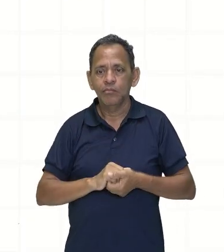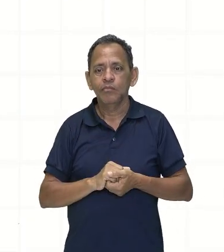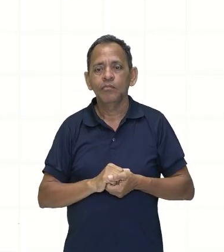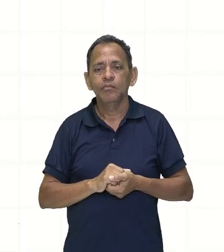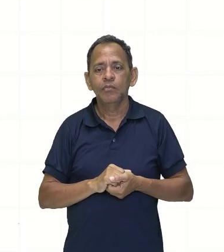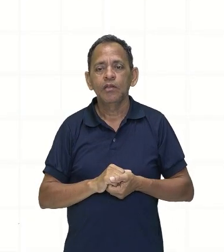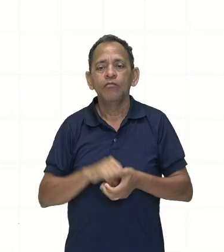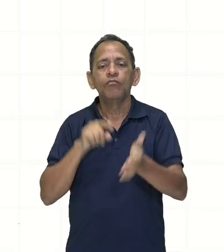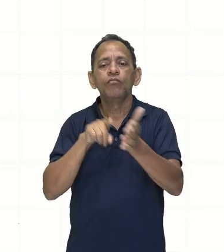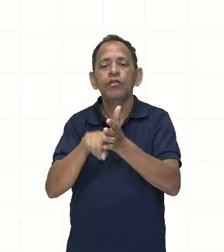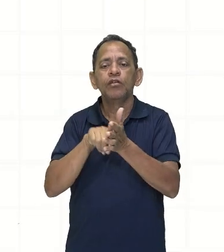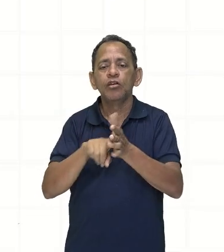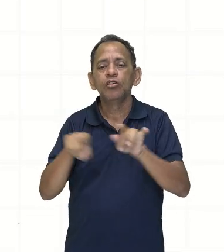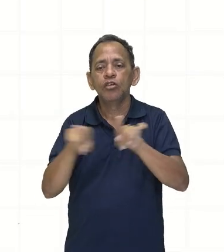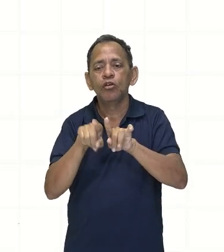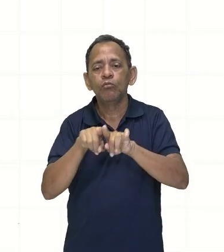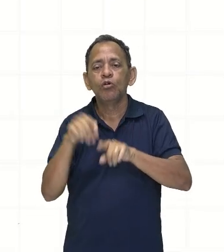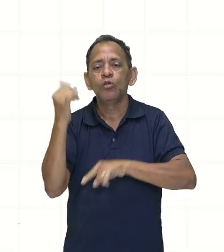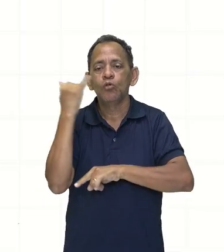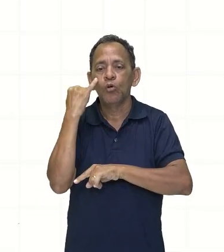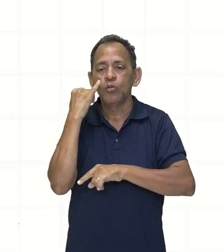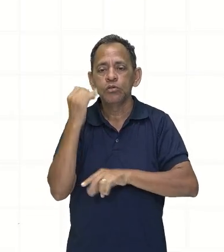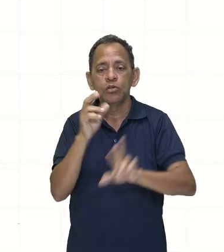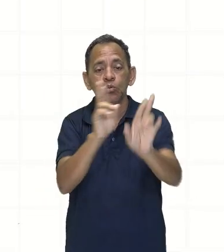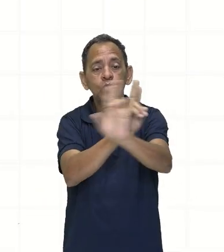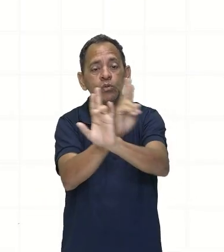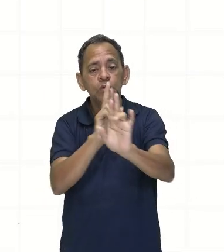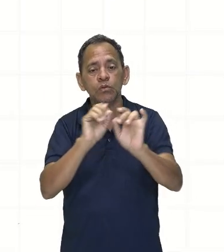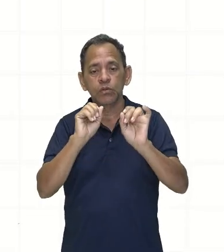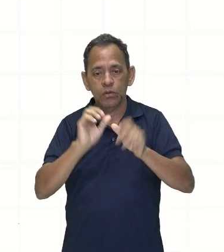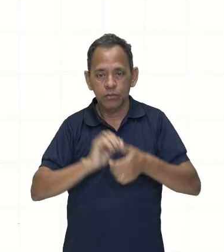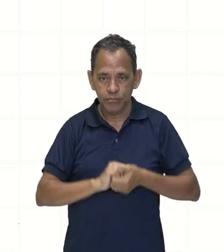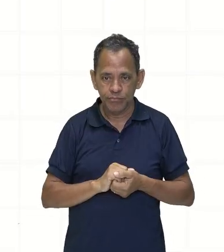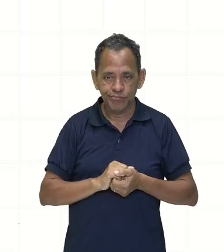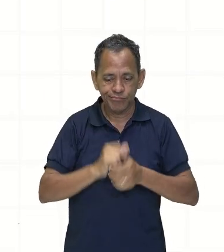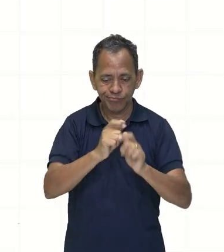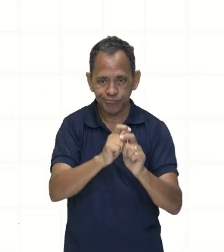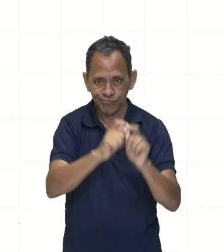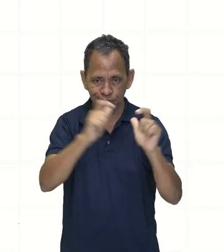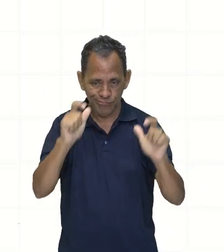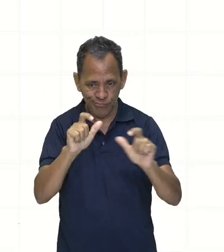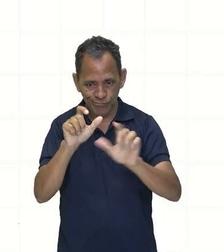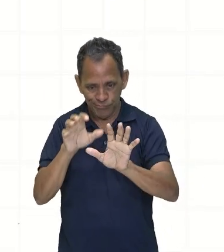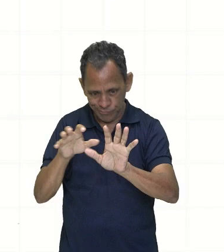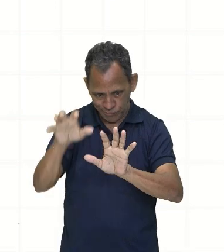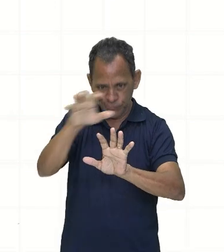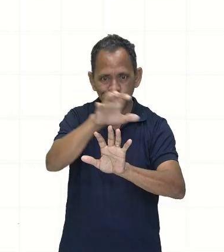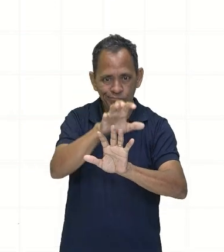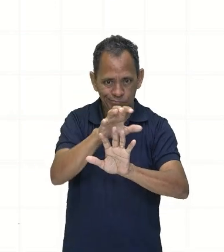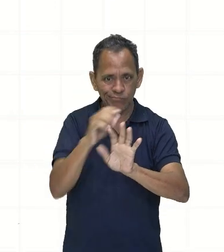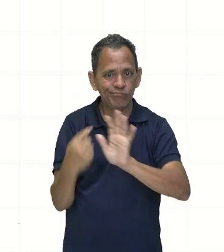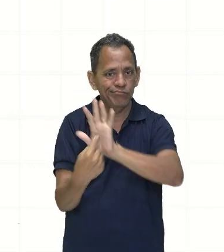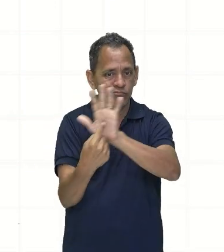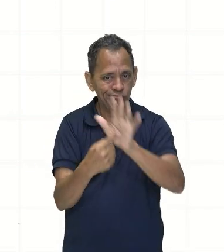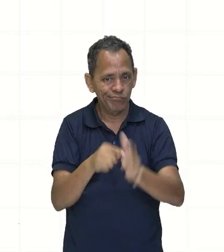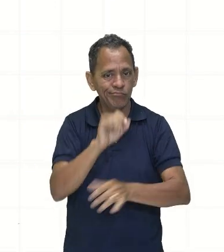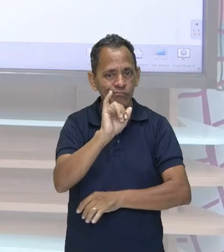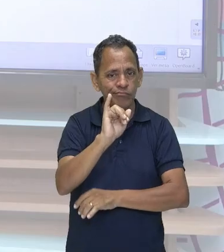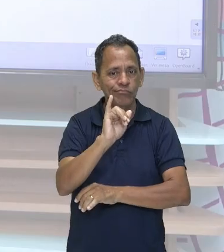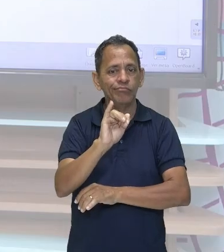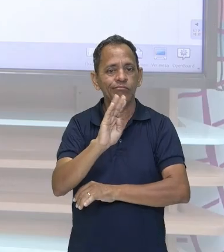nós verificamos esses dados com relação das grandes regiões definidas aí pelo IBGE,